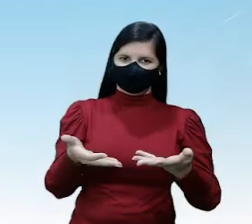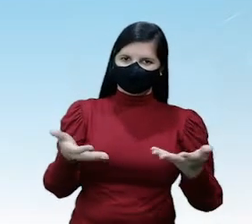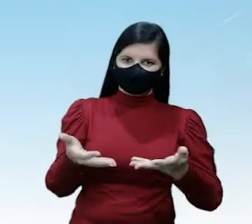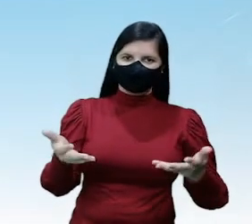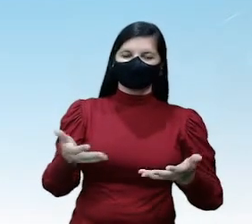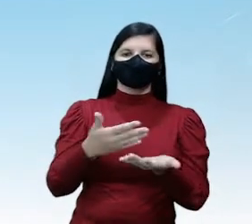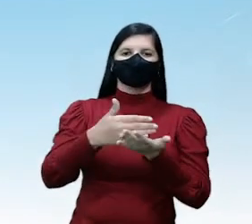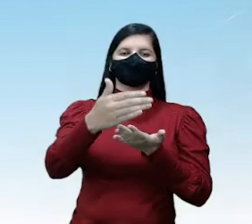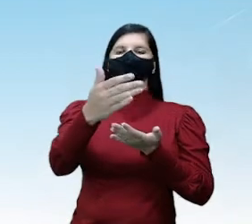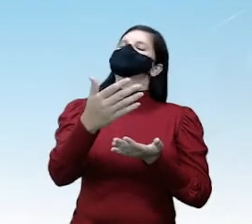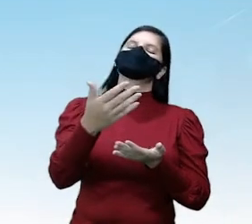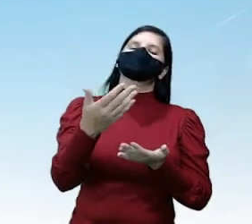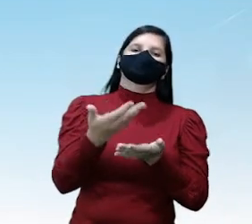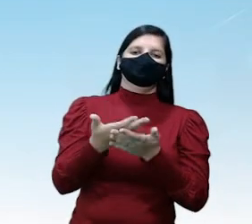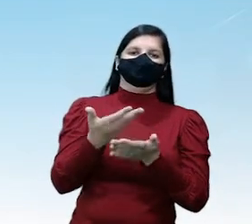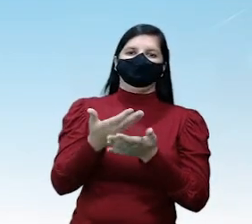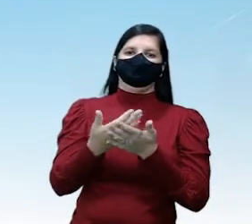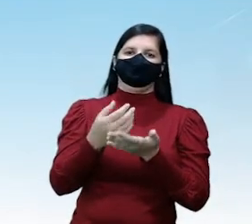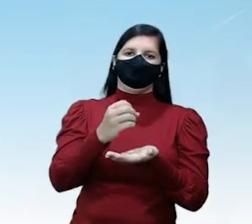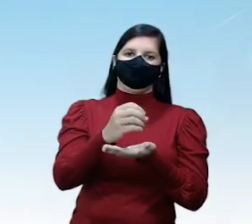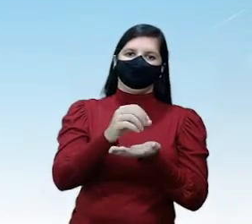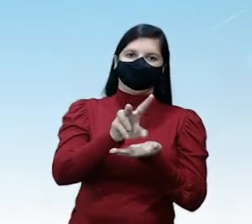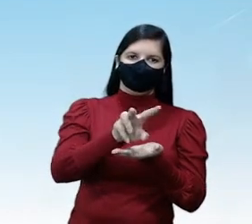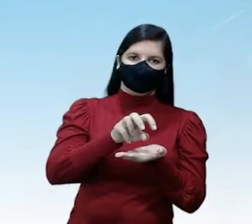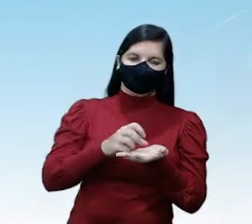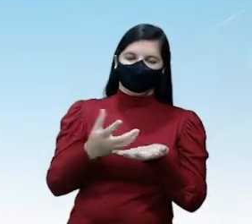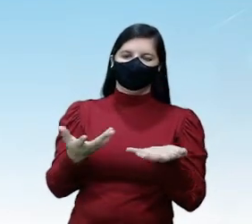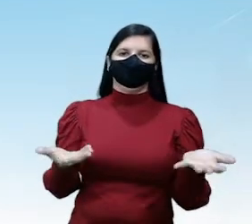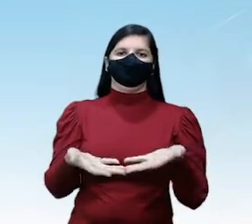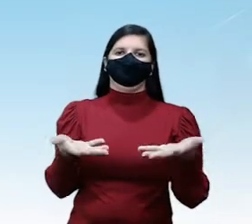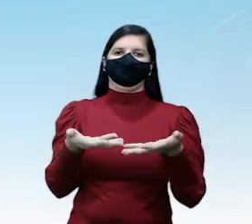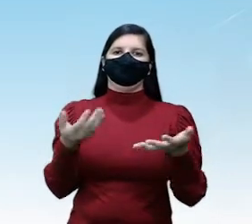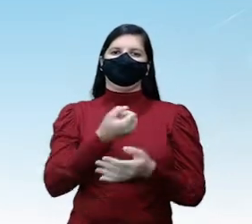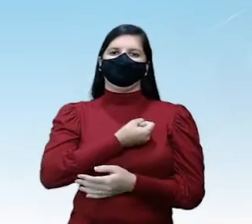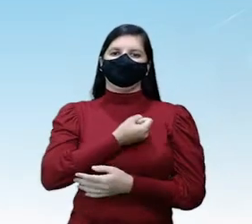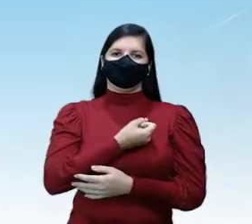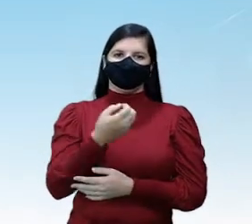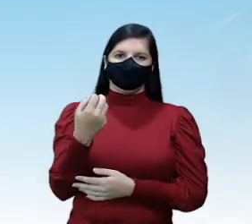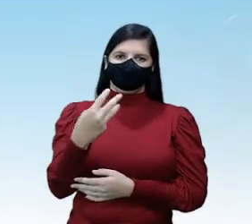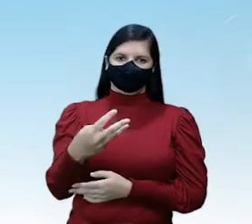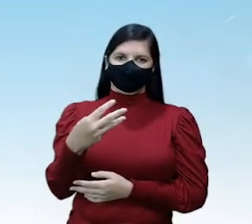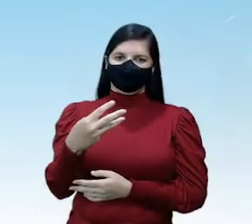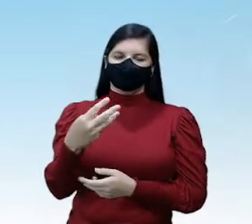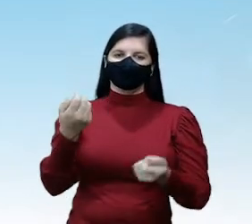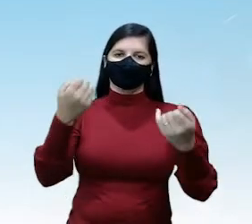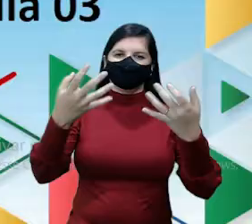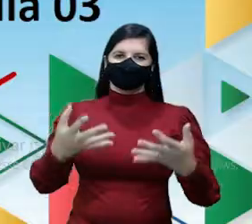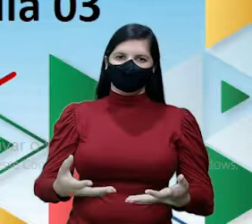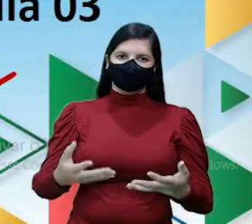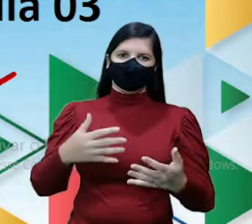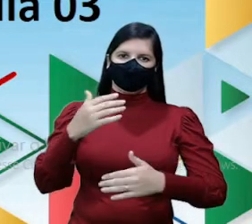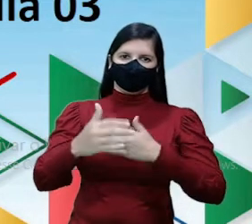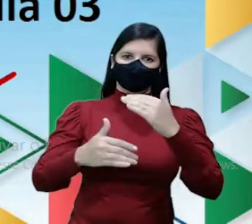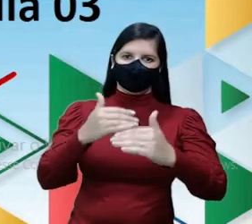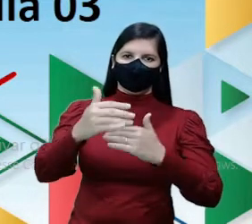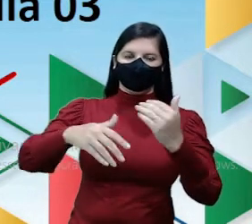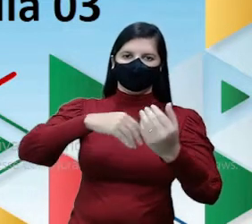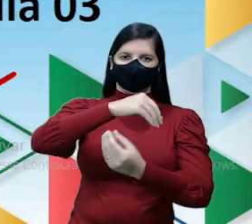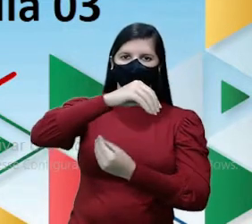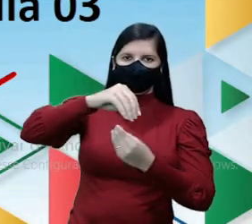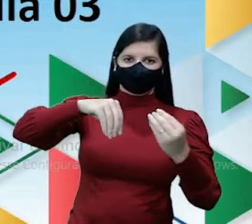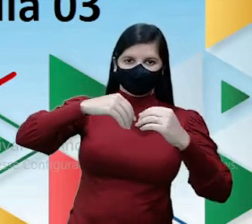iremos começar mais uma aula do EducaPE. Hoje é a aula de número 3. Eu vou falar sobre processo